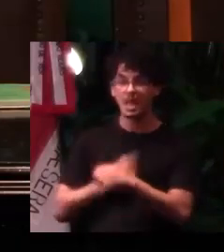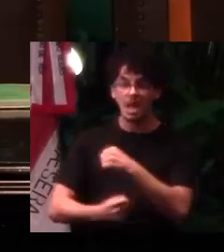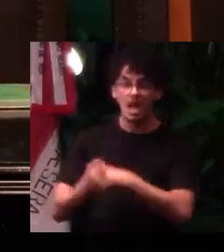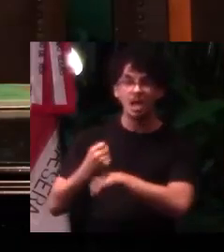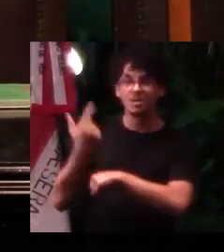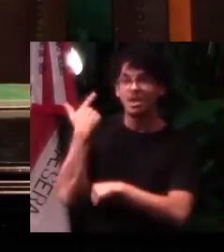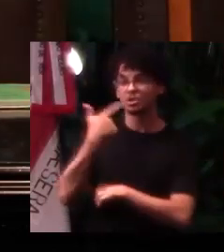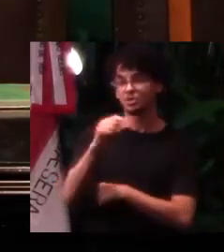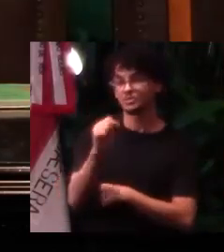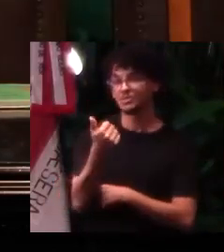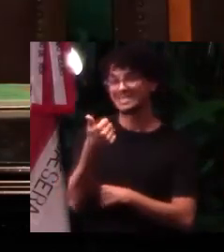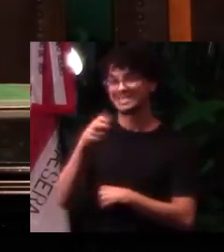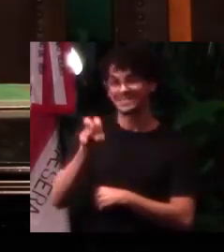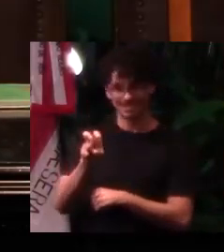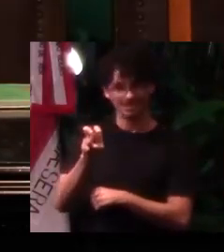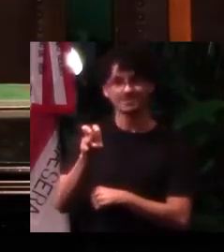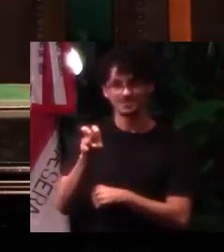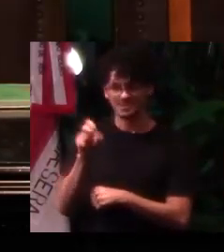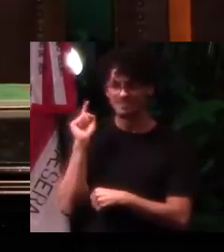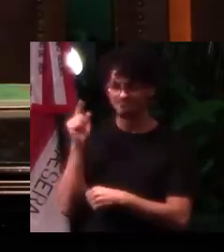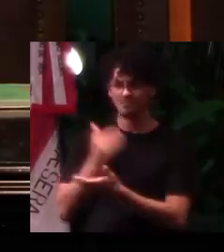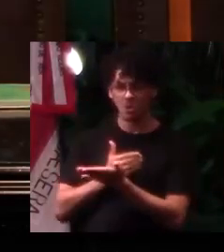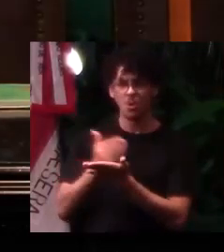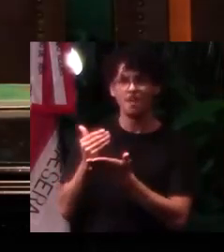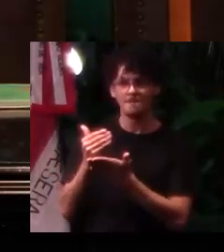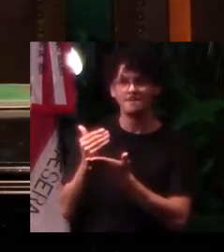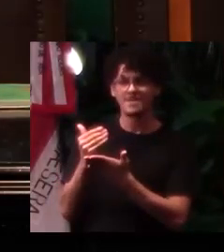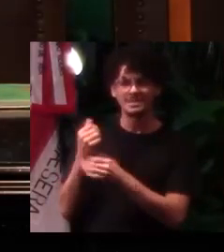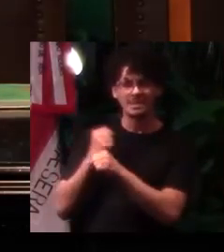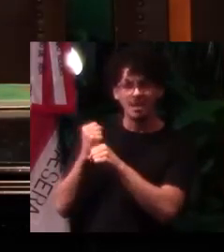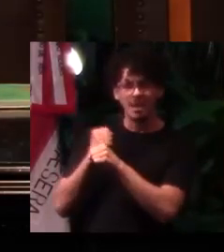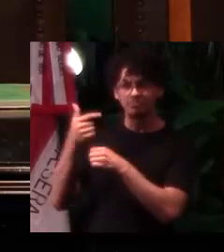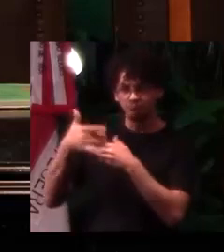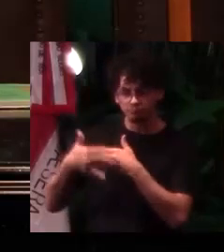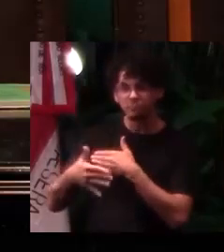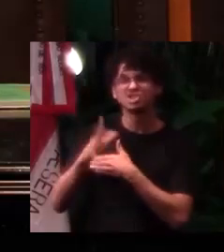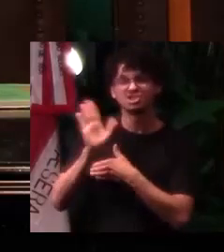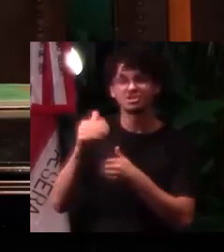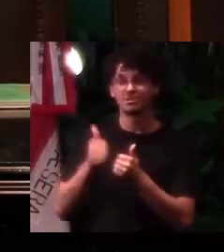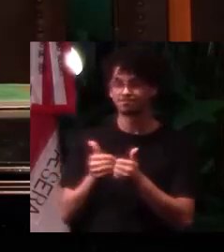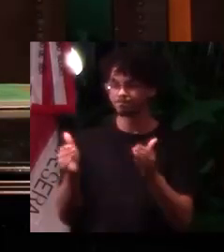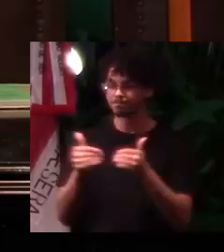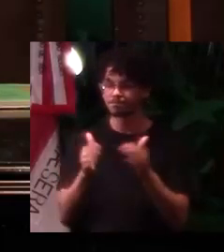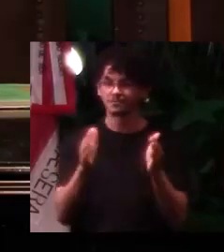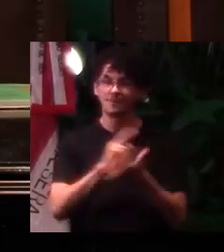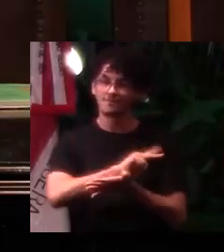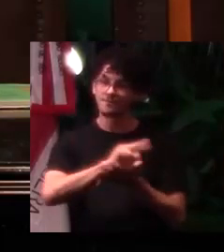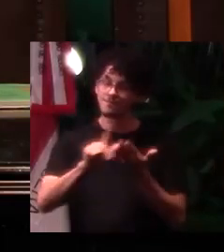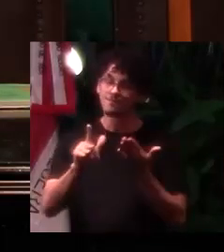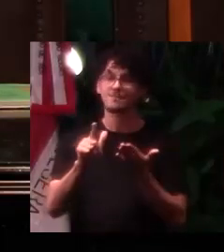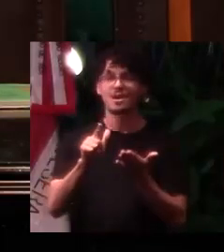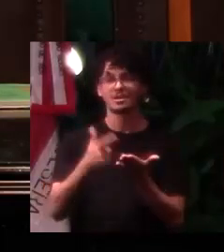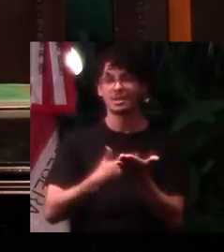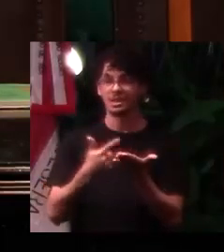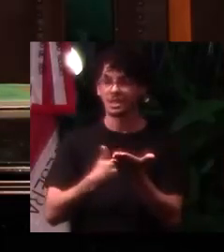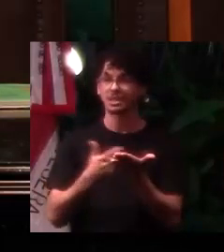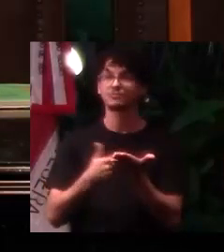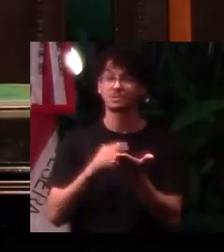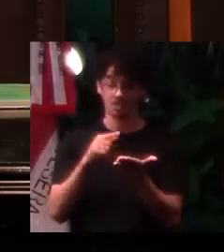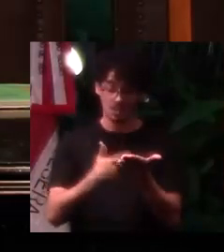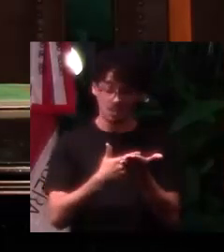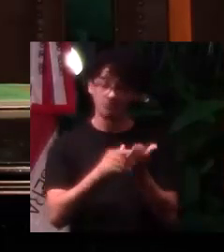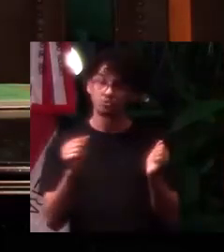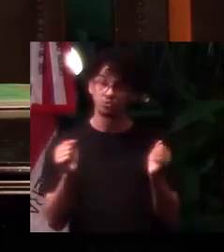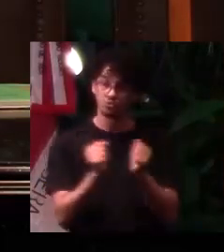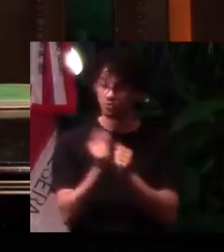Projeto esse que rendeu várias obras já publicadas, a maior parte delas coletivas, inclusive, que traduz essa